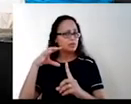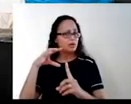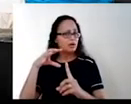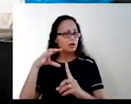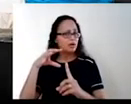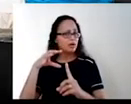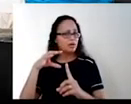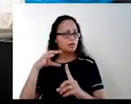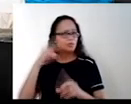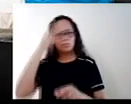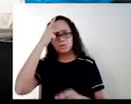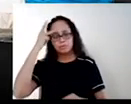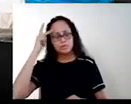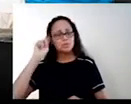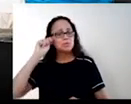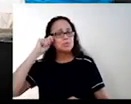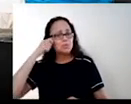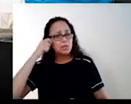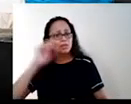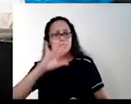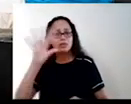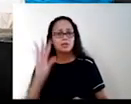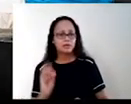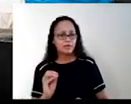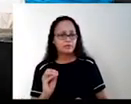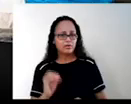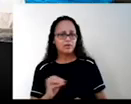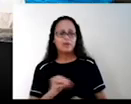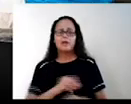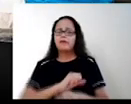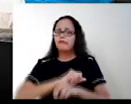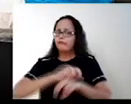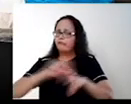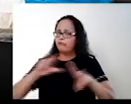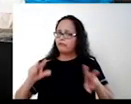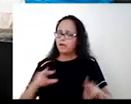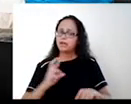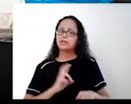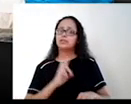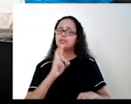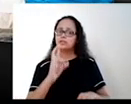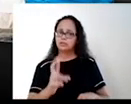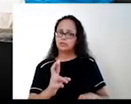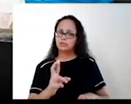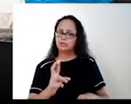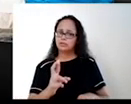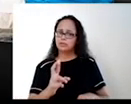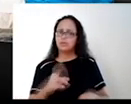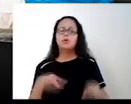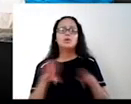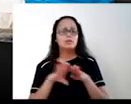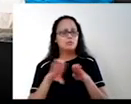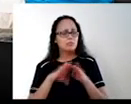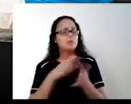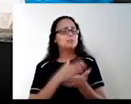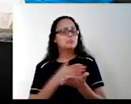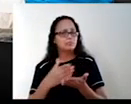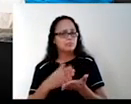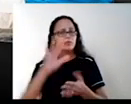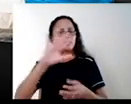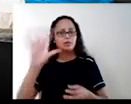da África. Então, várias religiões no Brasil também têm essa matiz, também tem essa